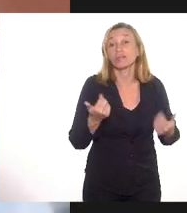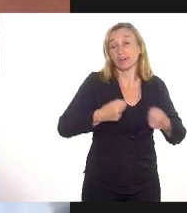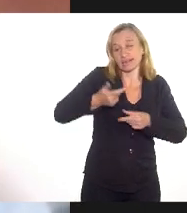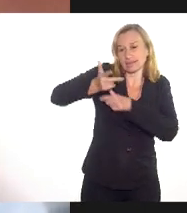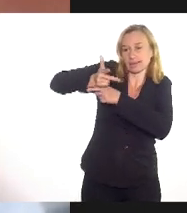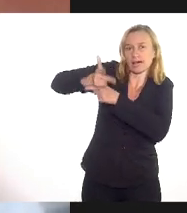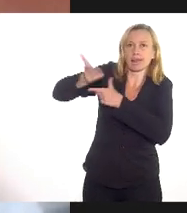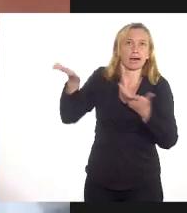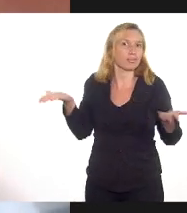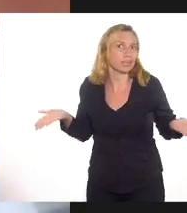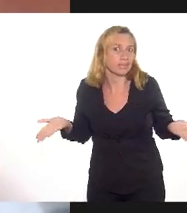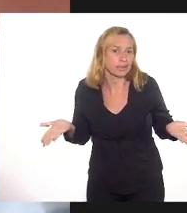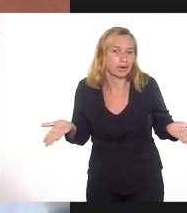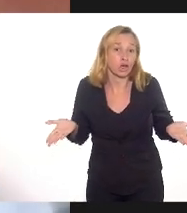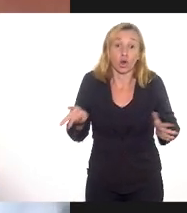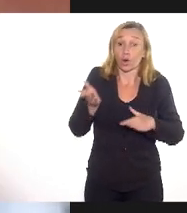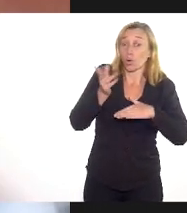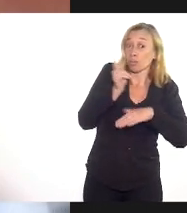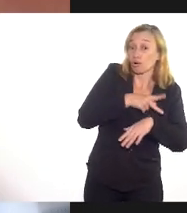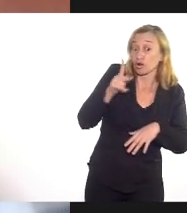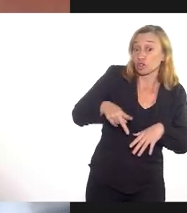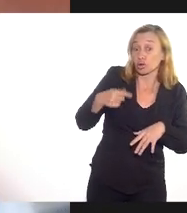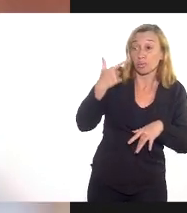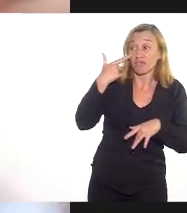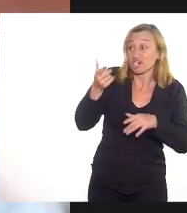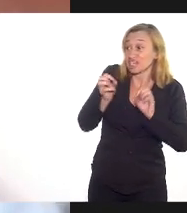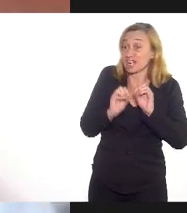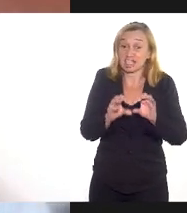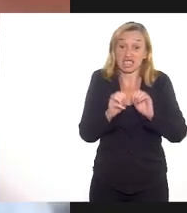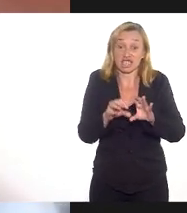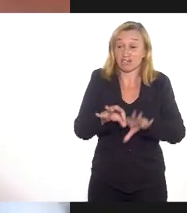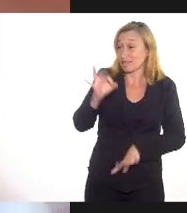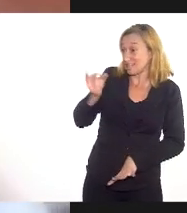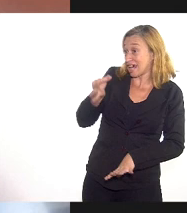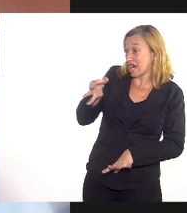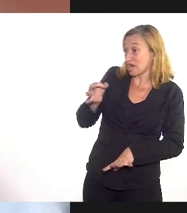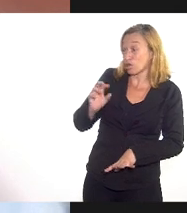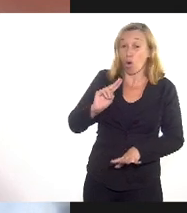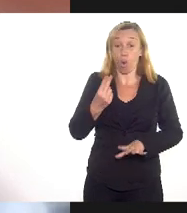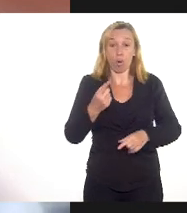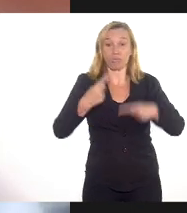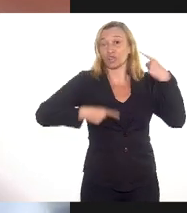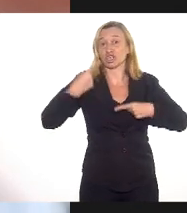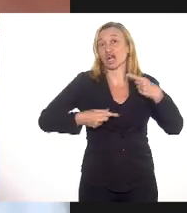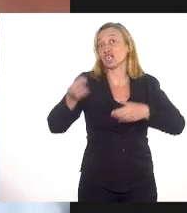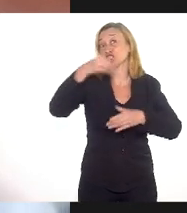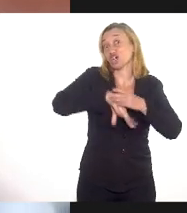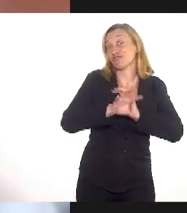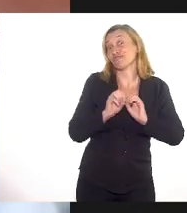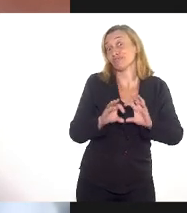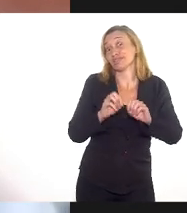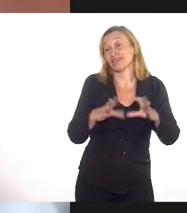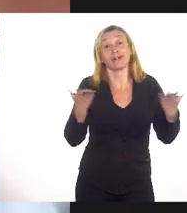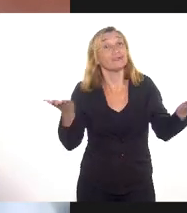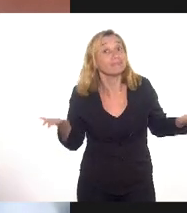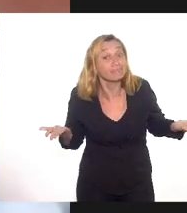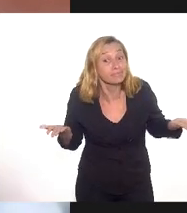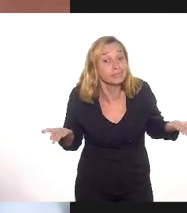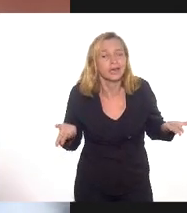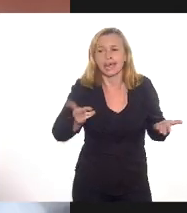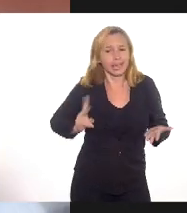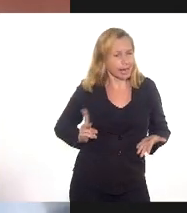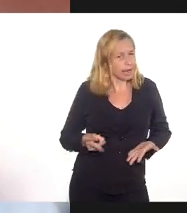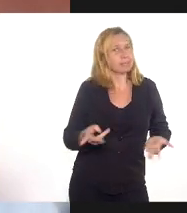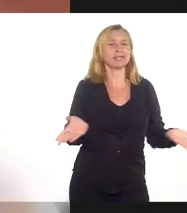no médico. O professor, para ver se ele está ensinando a matéria certa, está fazendo politicagem com os alunos, e vai por